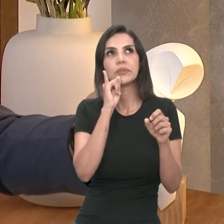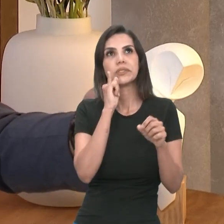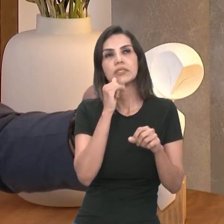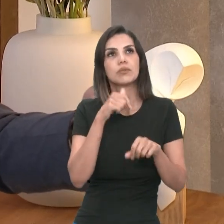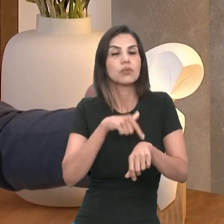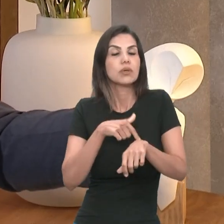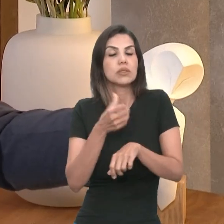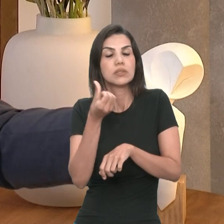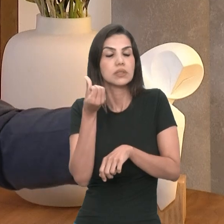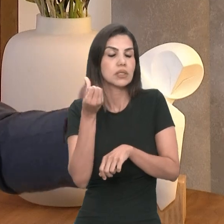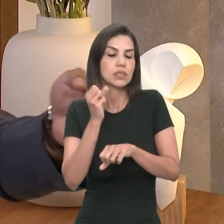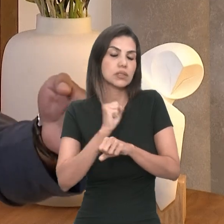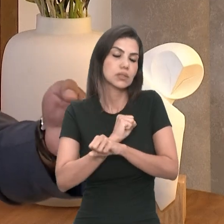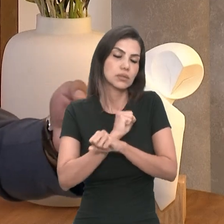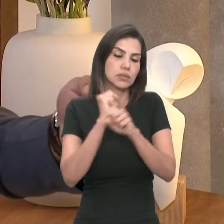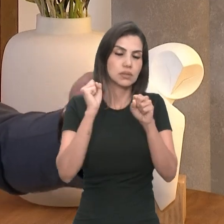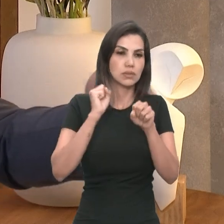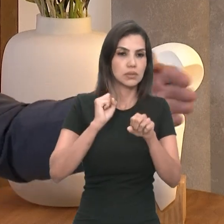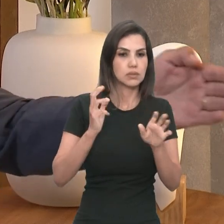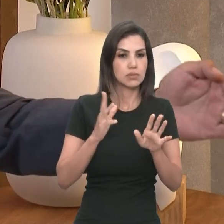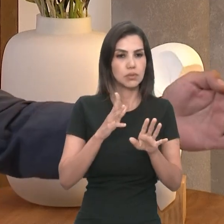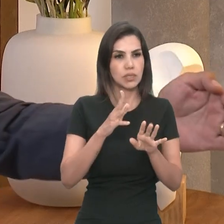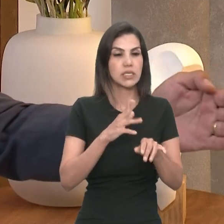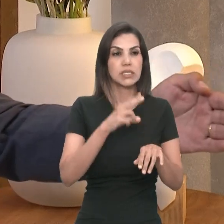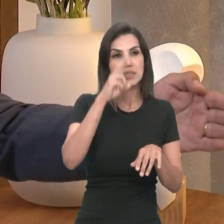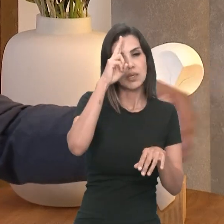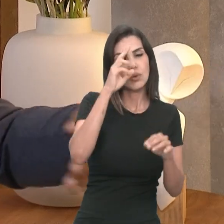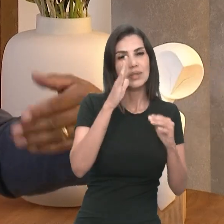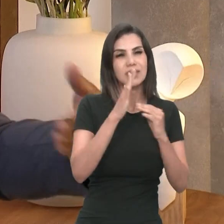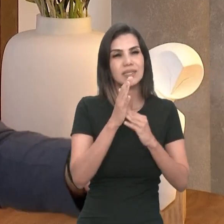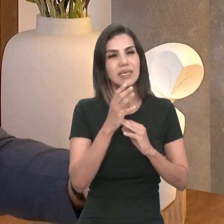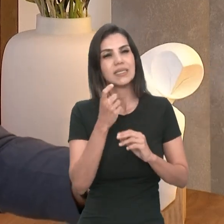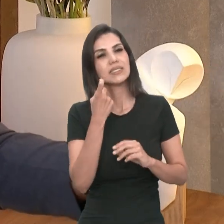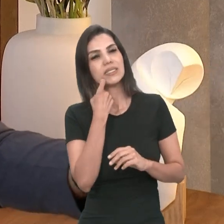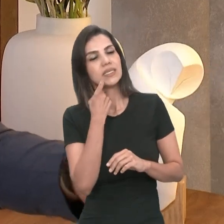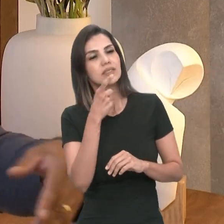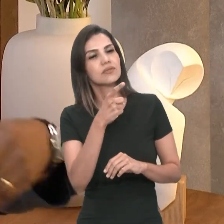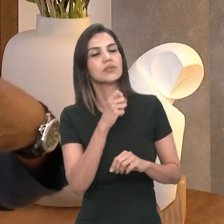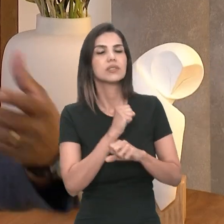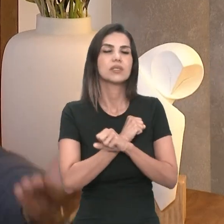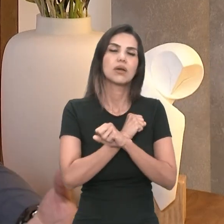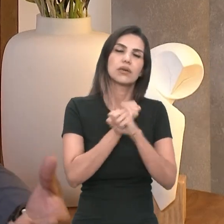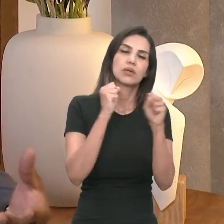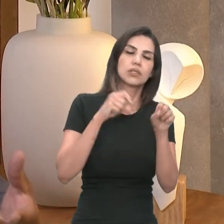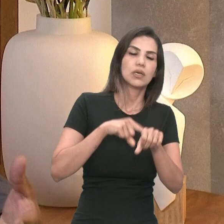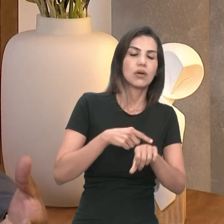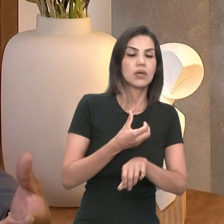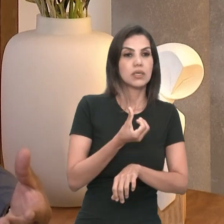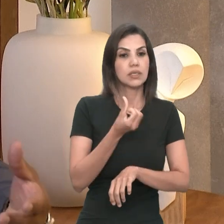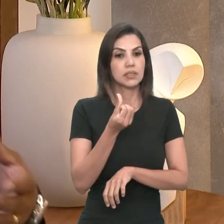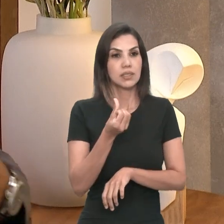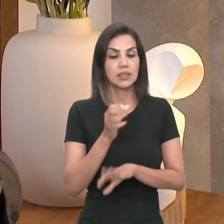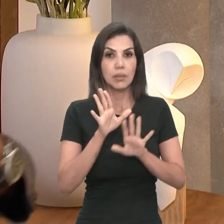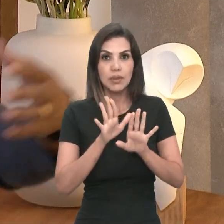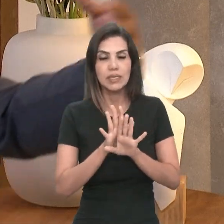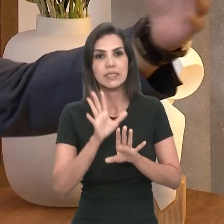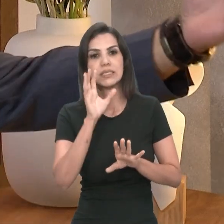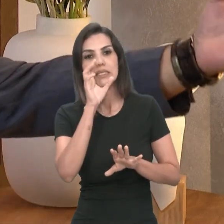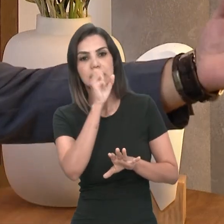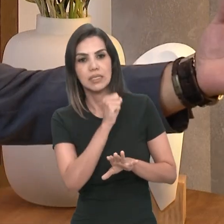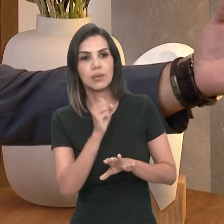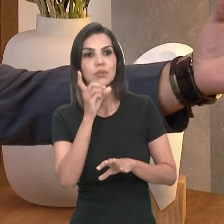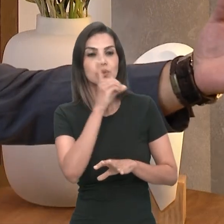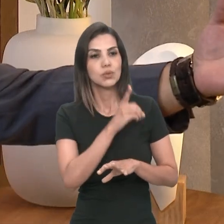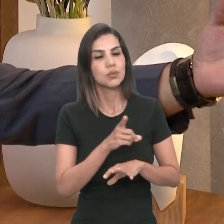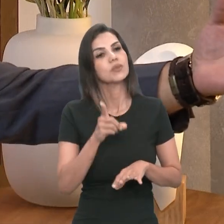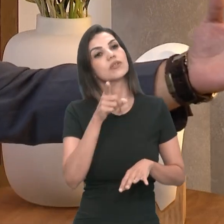Então, de segunda a sexta, você está perdendo ali o tempo de sono. Quando chega o final de semana, que você não tem aquele compromisso, você estende